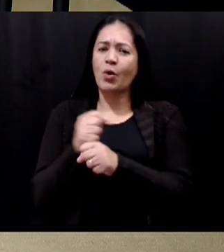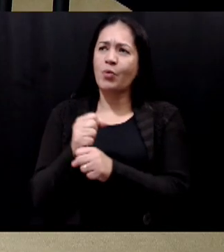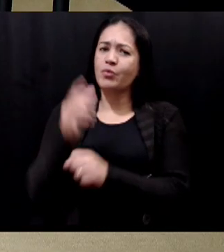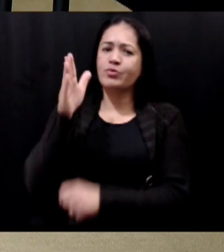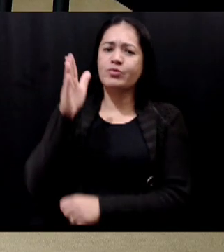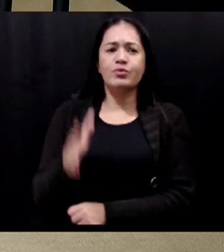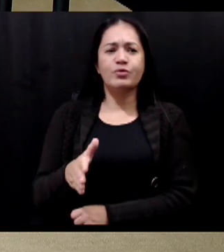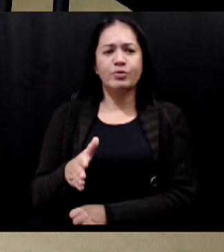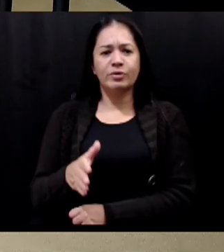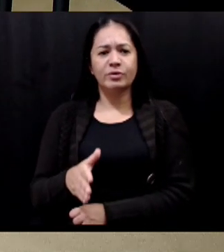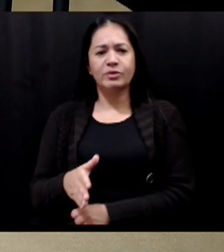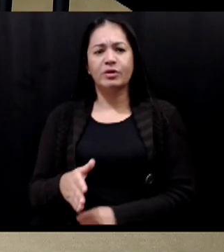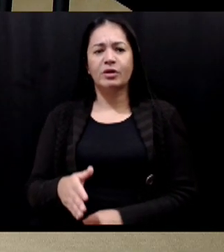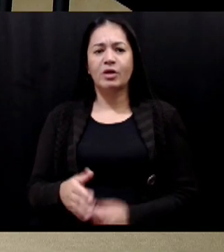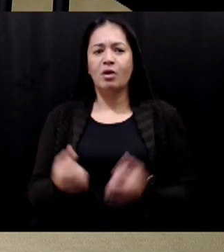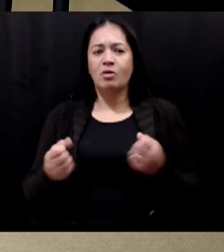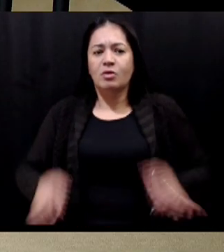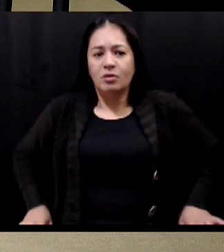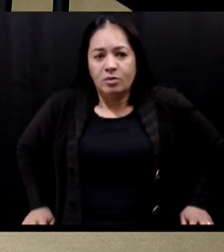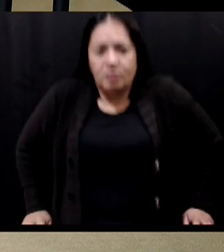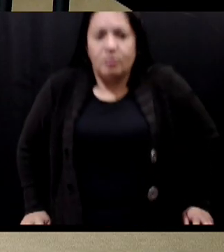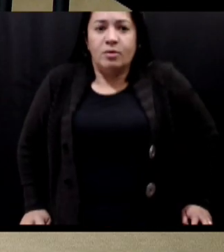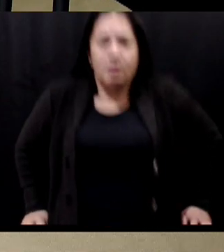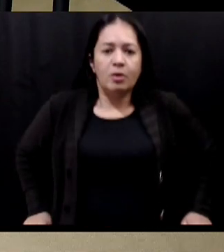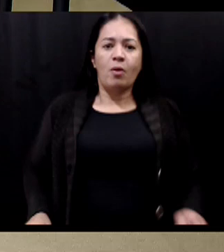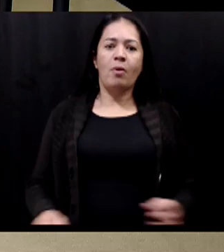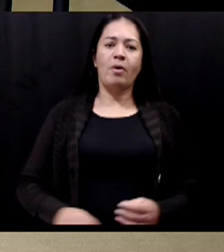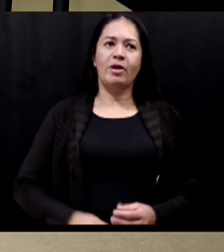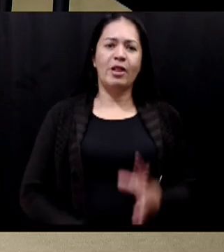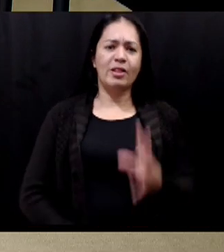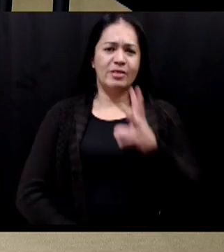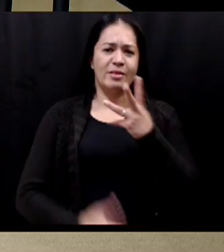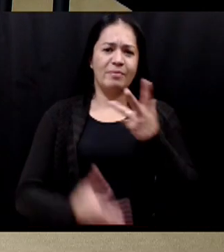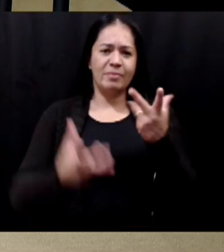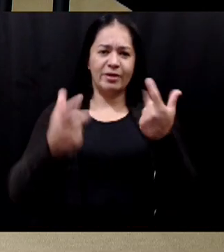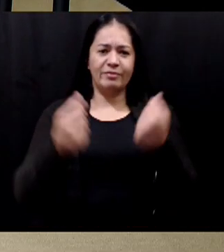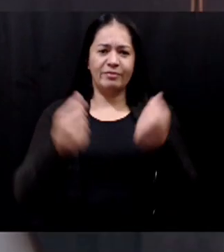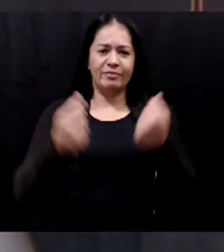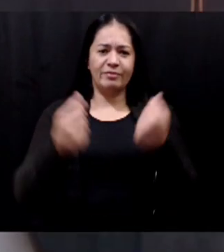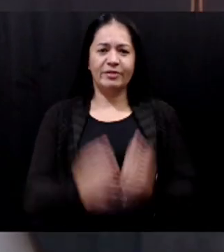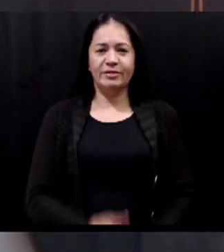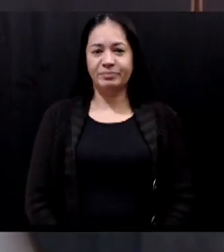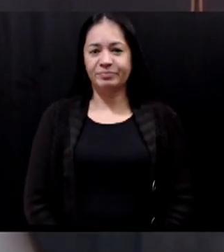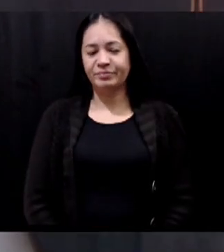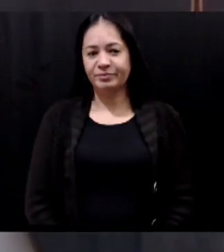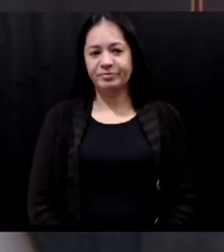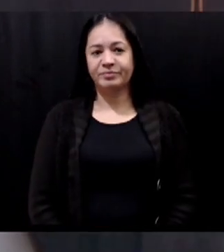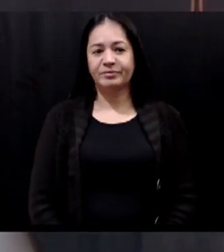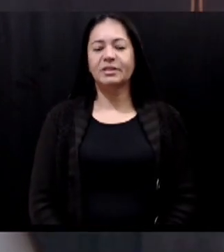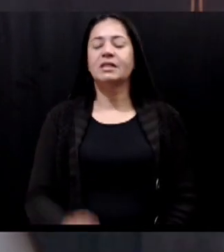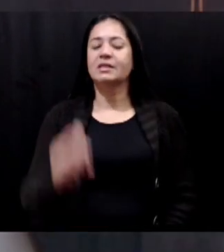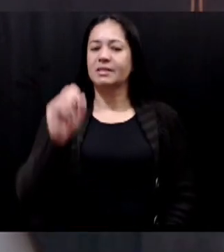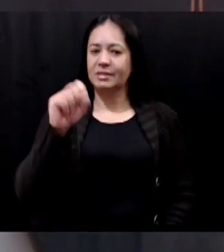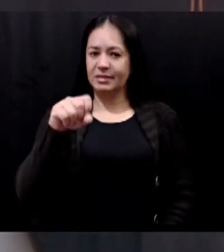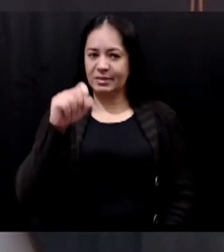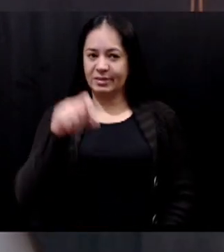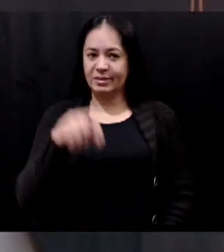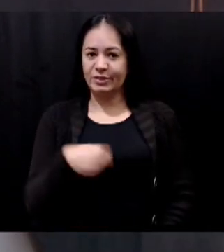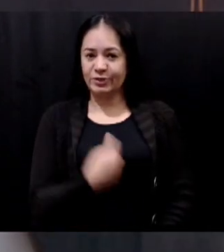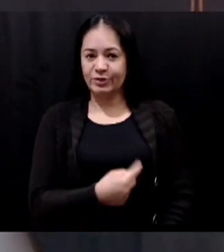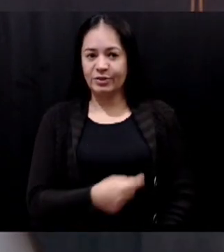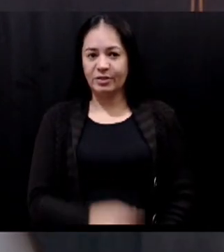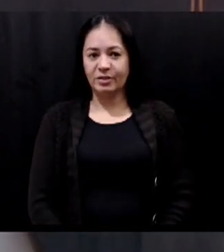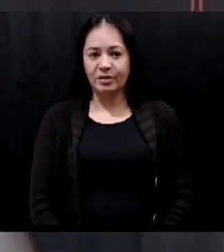peso estabilizadinho? Ah, que maravilha. Tem como, com certeza, a gente estabilizar o